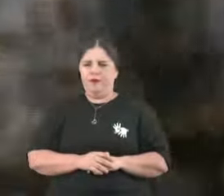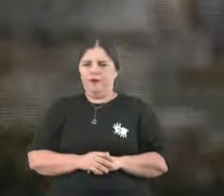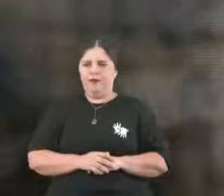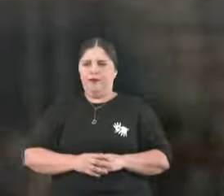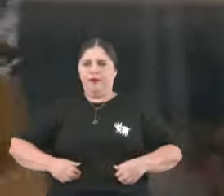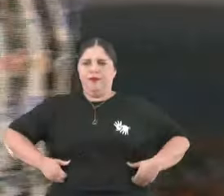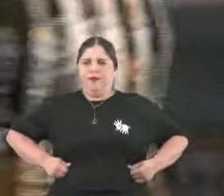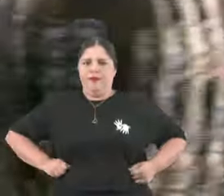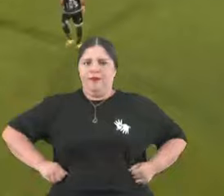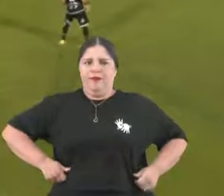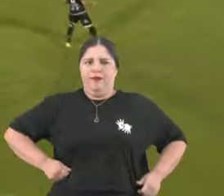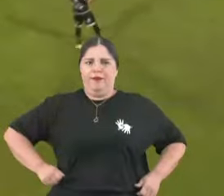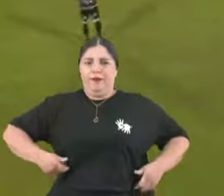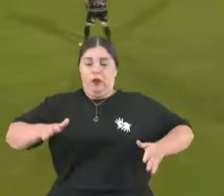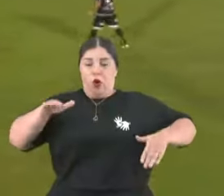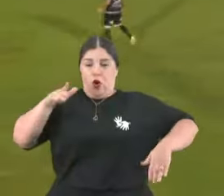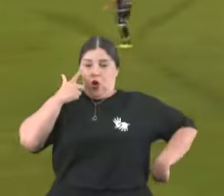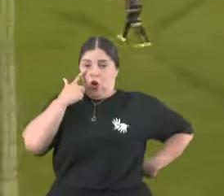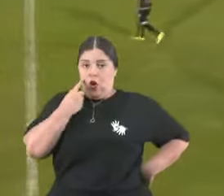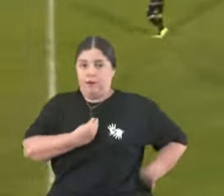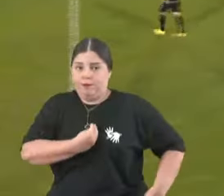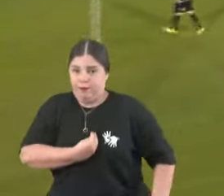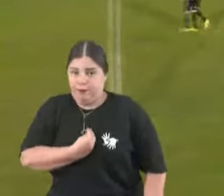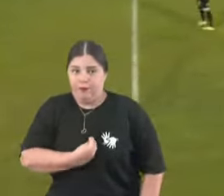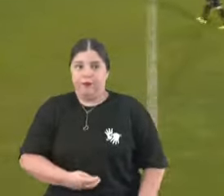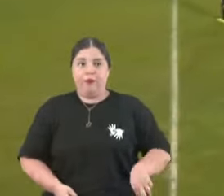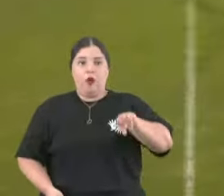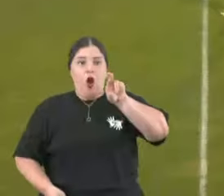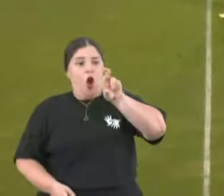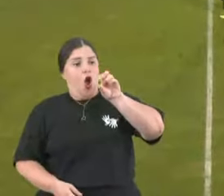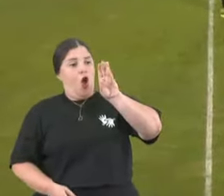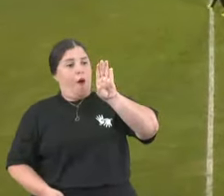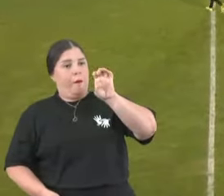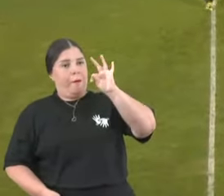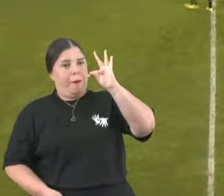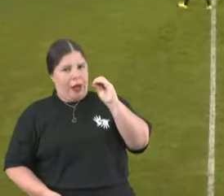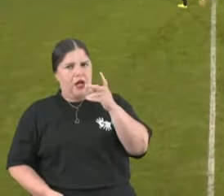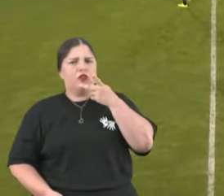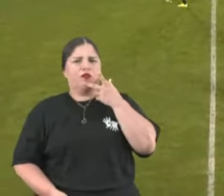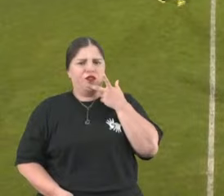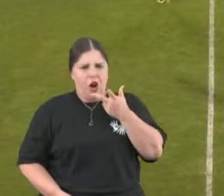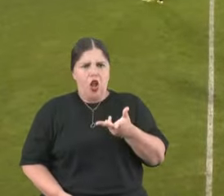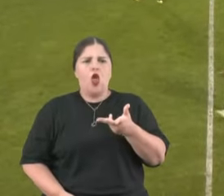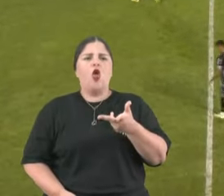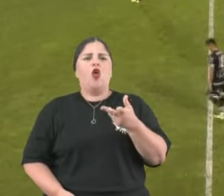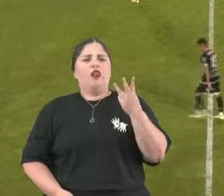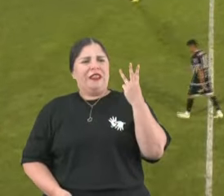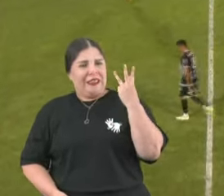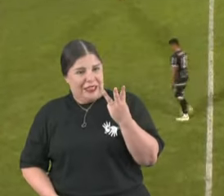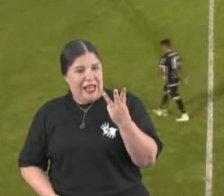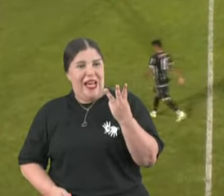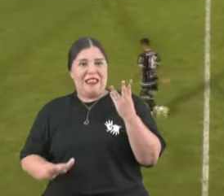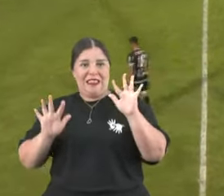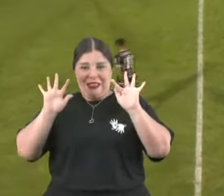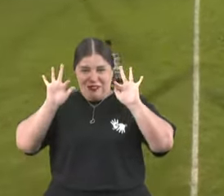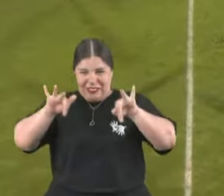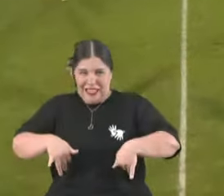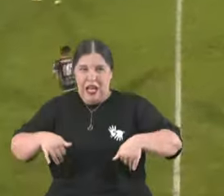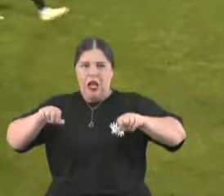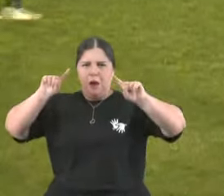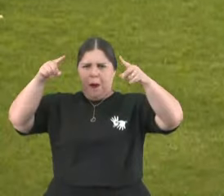Henrique. Ao vivo. O Alberto estava falando, né? Três consecutivas finais do CRB, mas o CRB está a